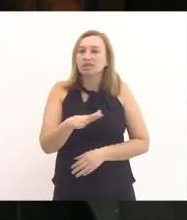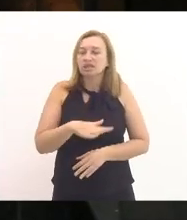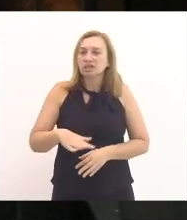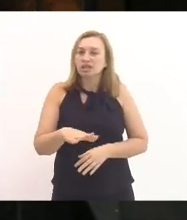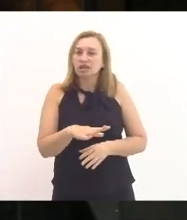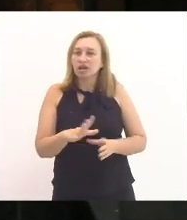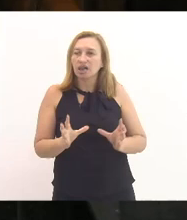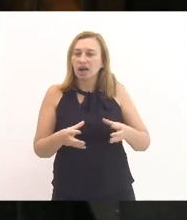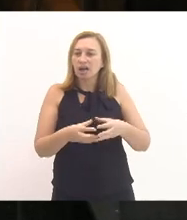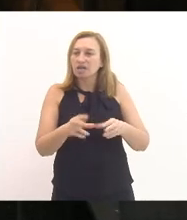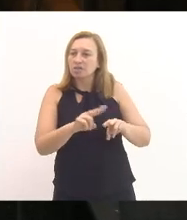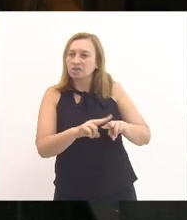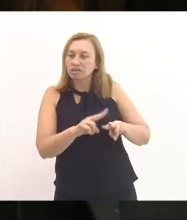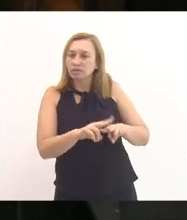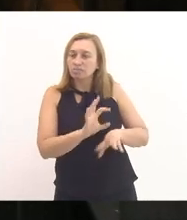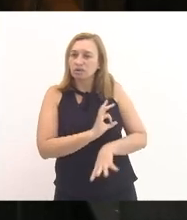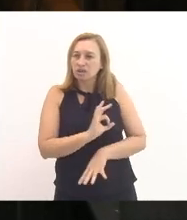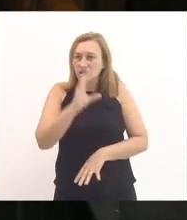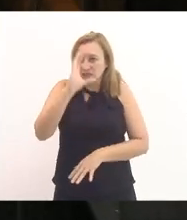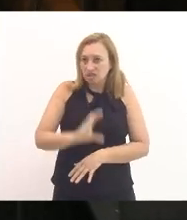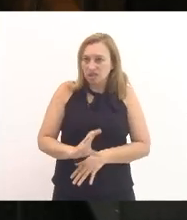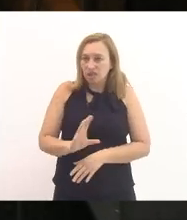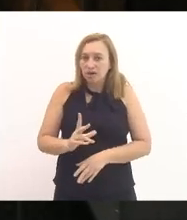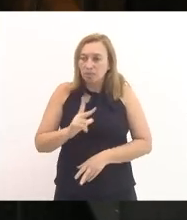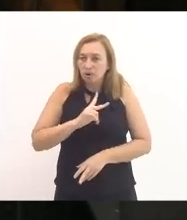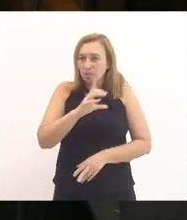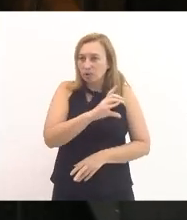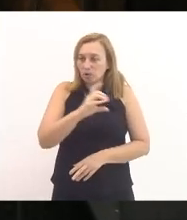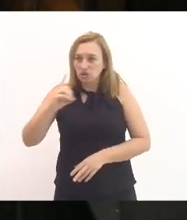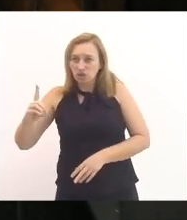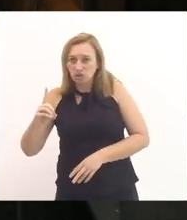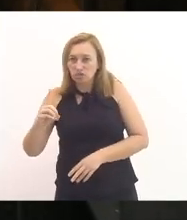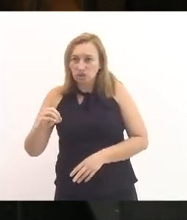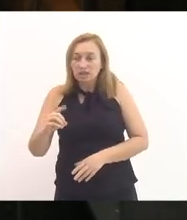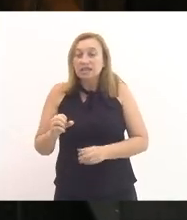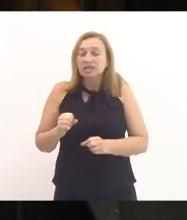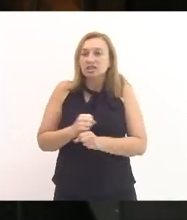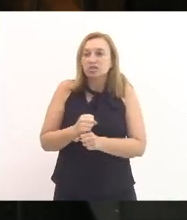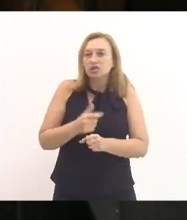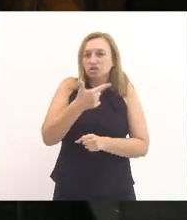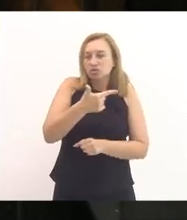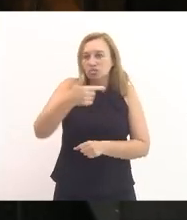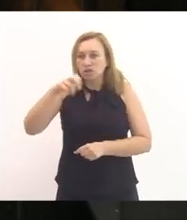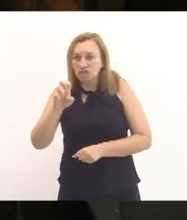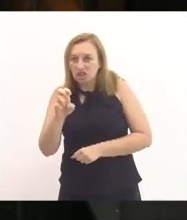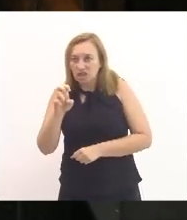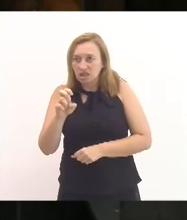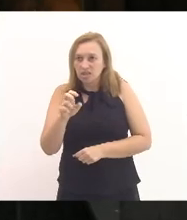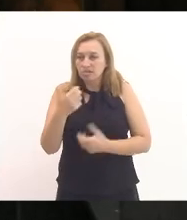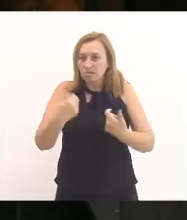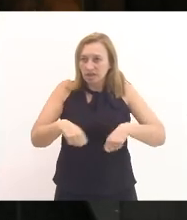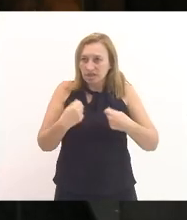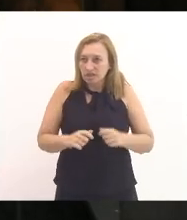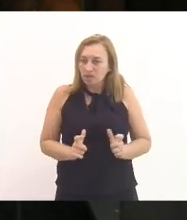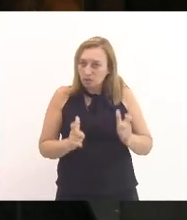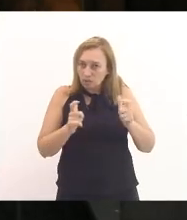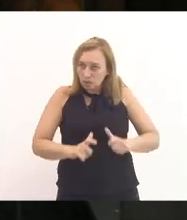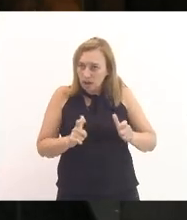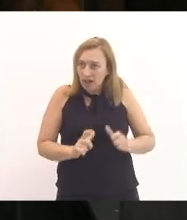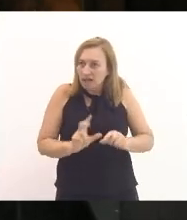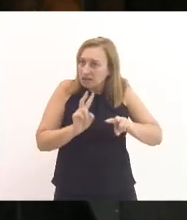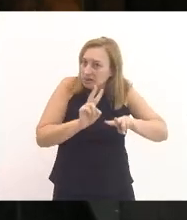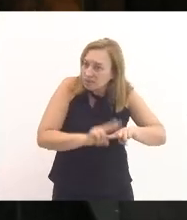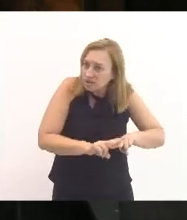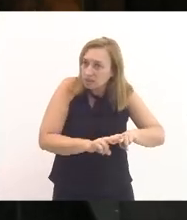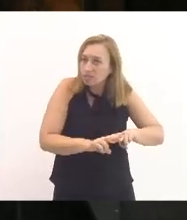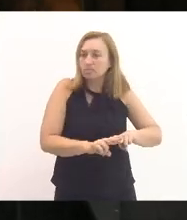da Polícia Civil a ser gerida pela própria congelar ia ou seja desde 2015 Deveríamos ter uma unidade prisional